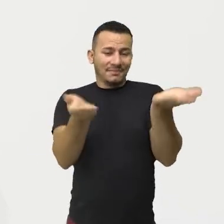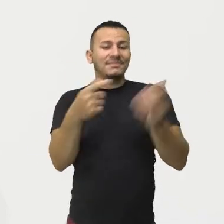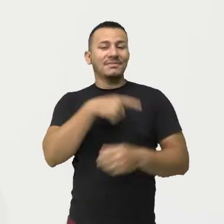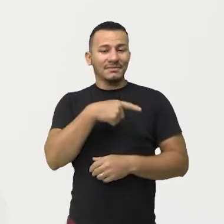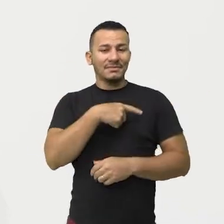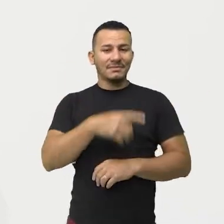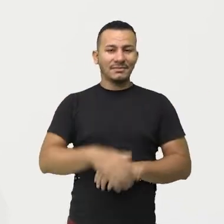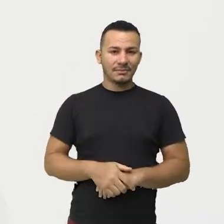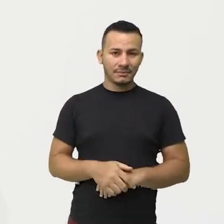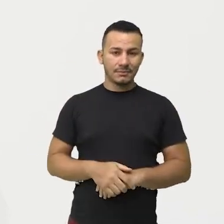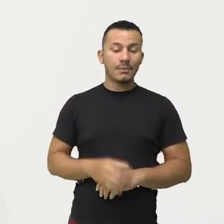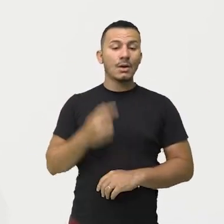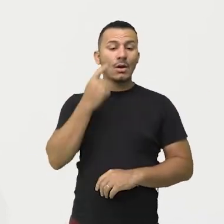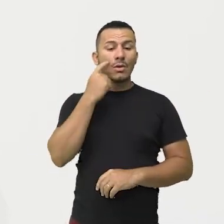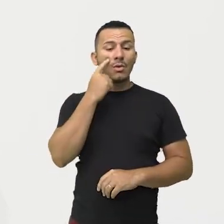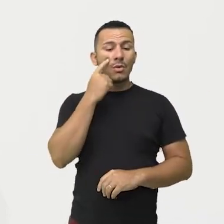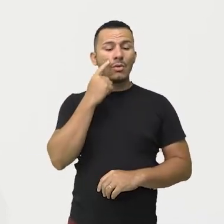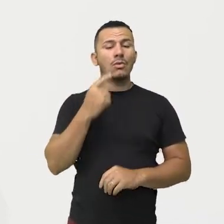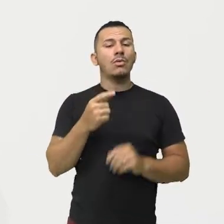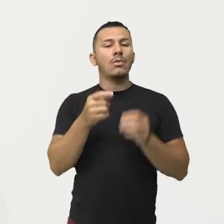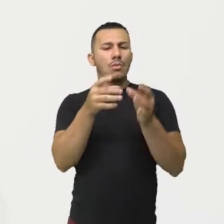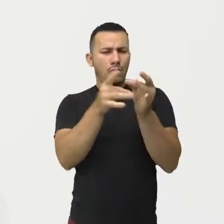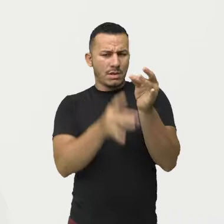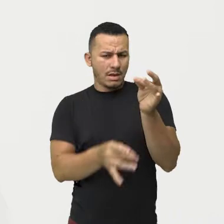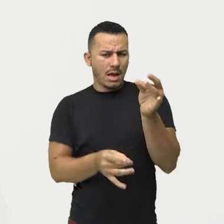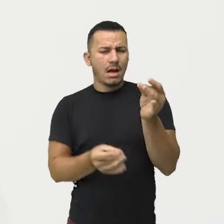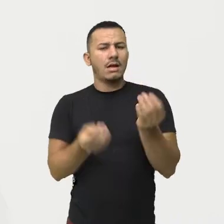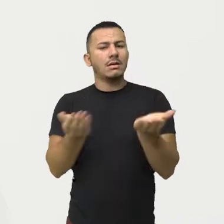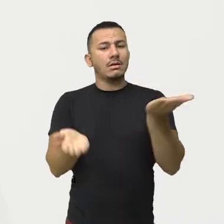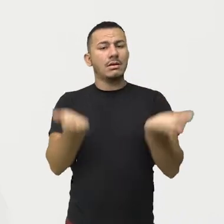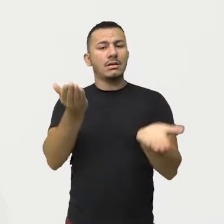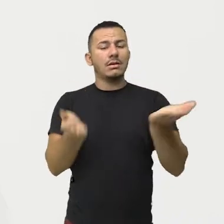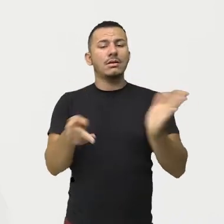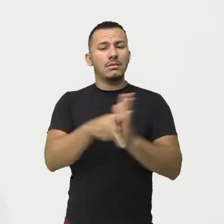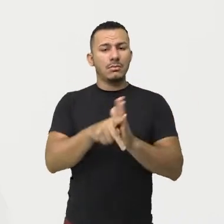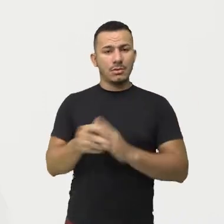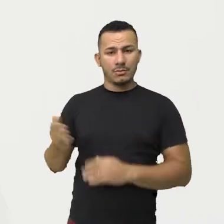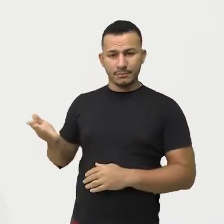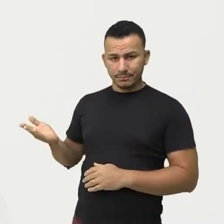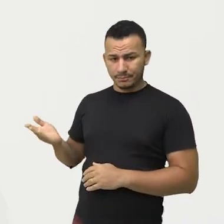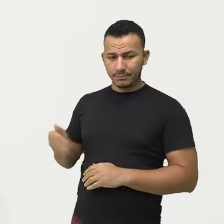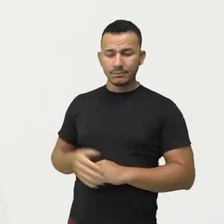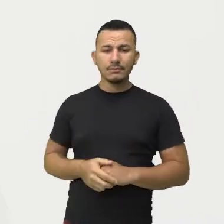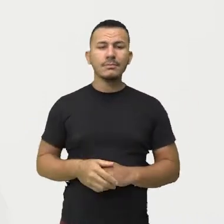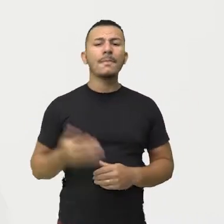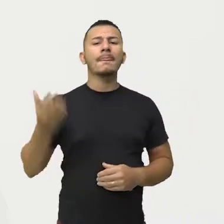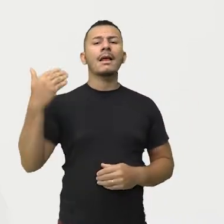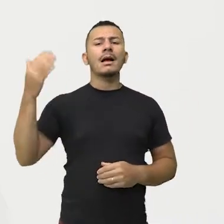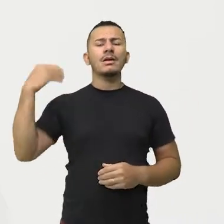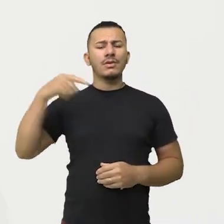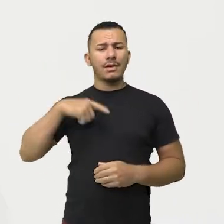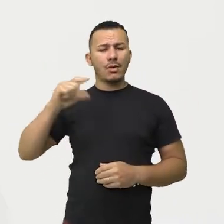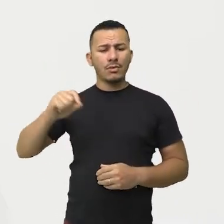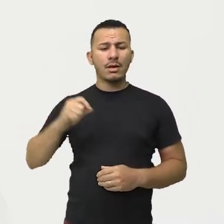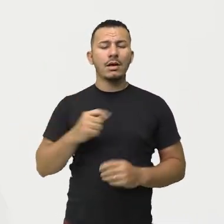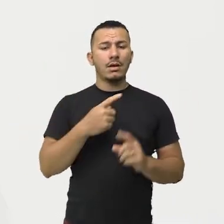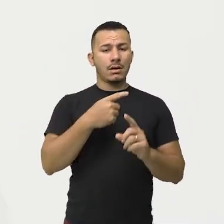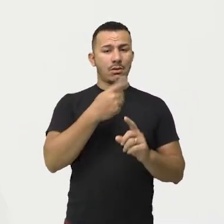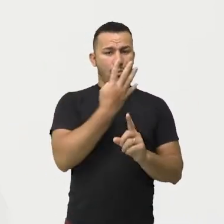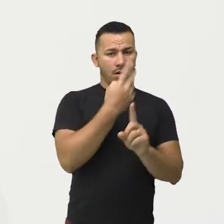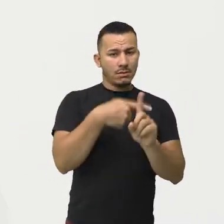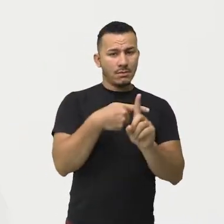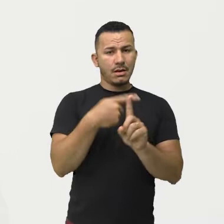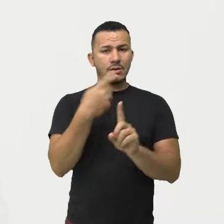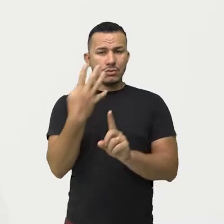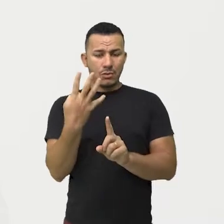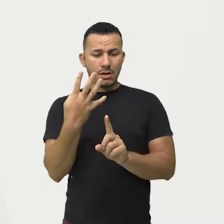Observe aqui esses detalhes aqui do equilíbrio, né? Ó, o que nós tínhamos anteriormente? 4 mais 4.